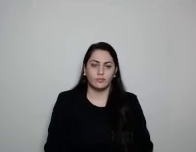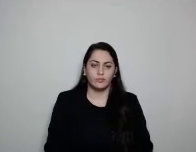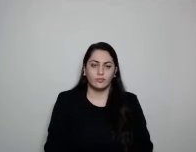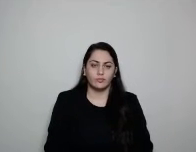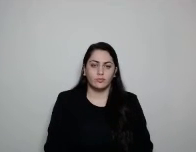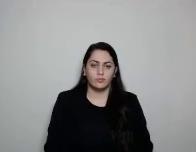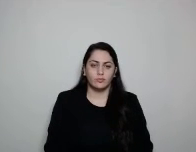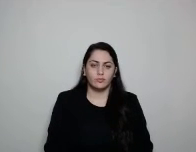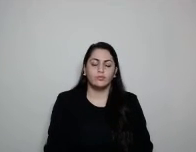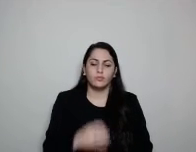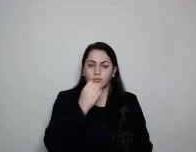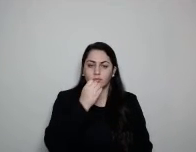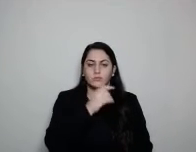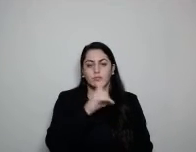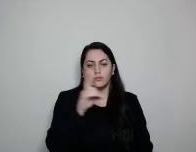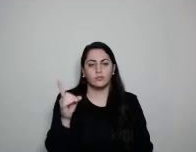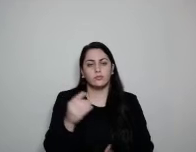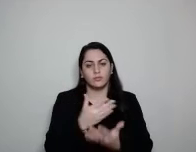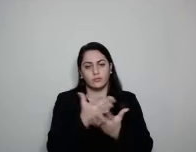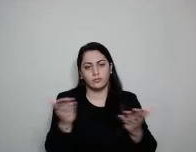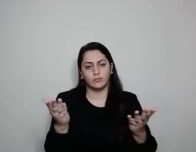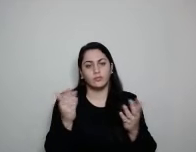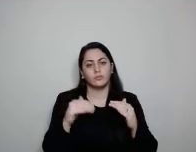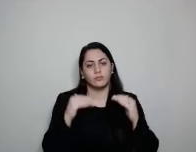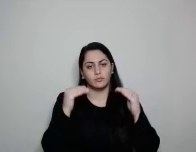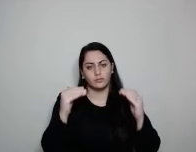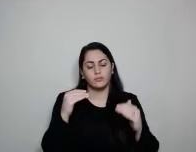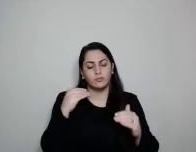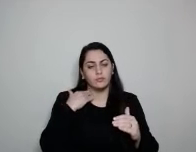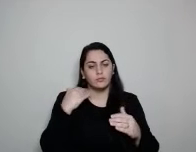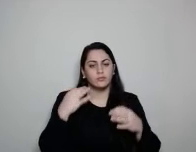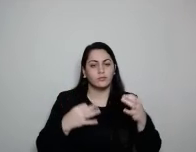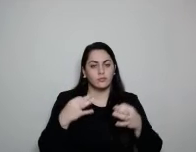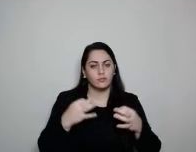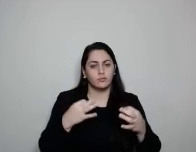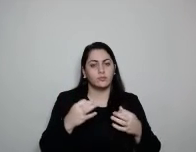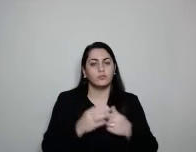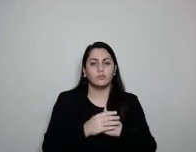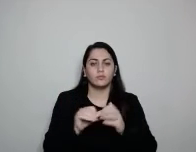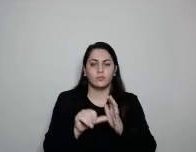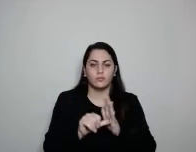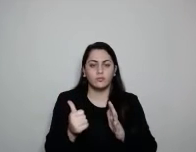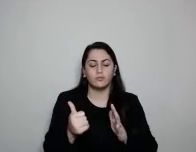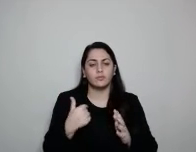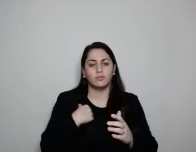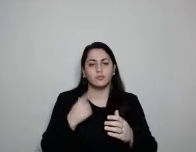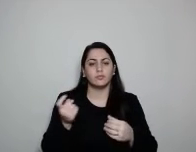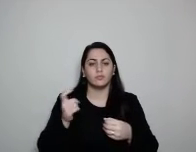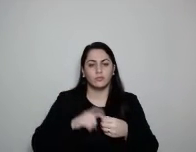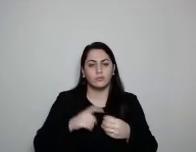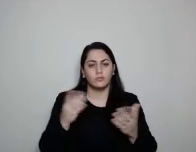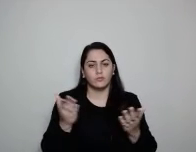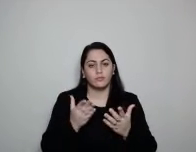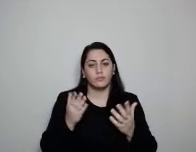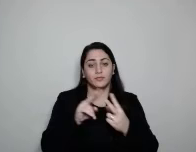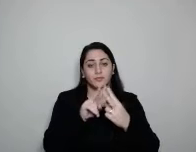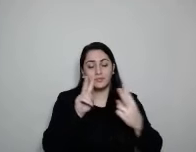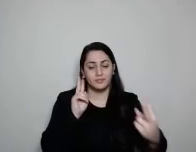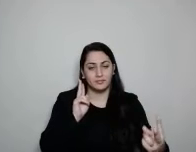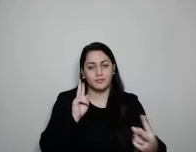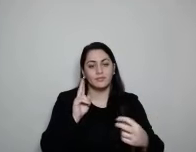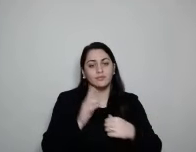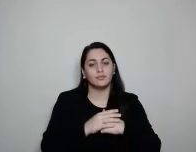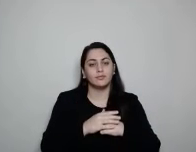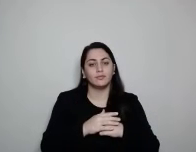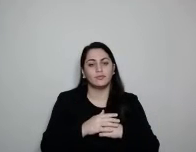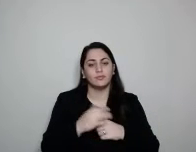dia, excelências. Cumprimento aos senhores pela primeira vez. Eu estou retomando aqui nesse sistema virtual as sustentações orais nesse